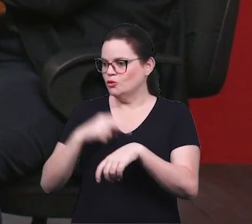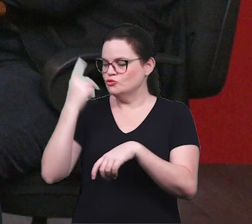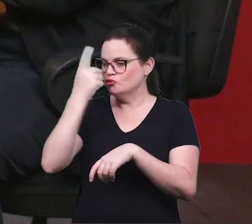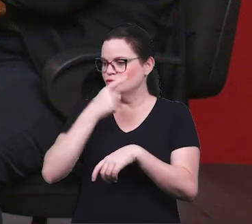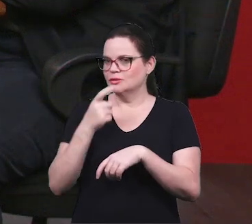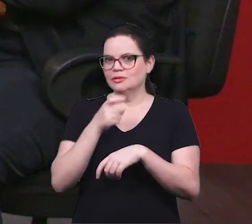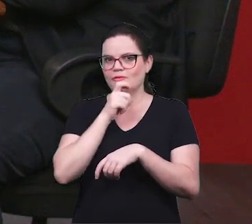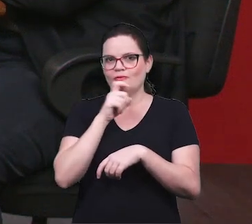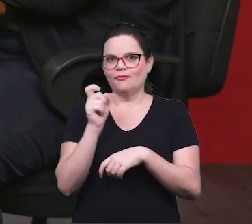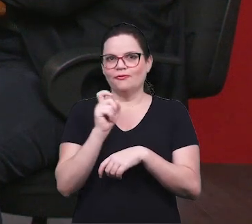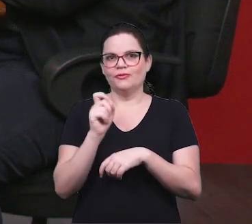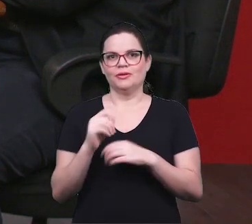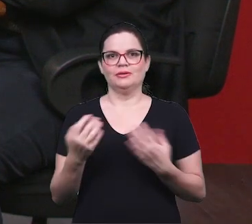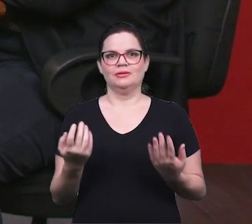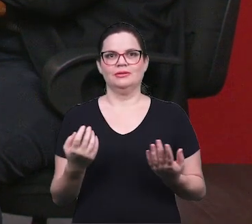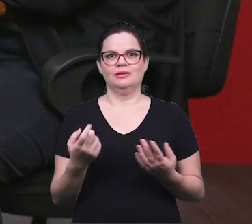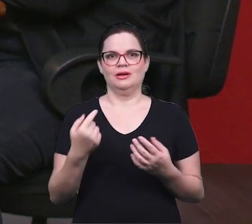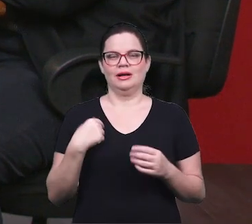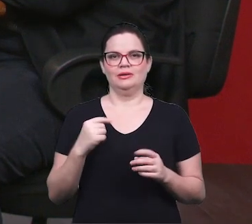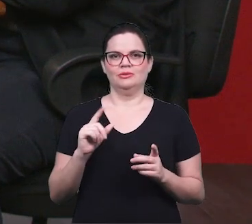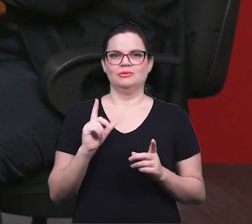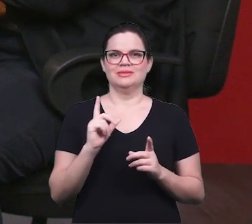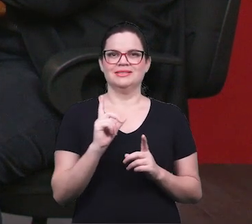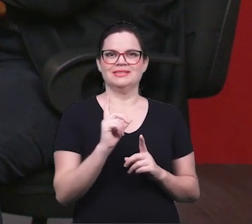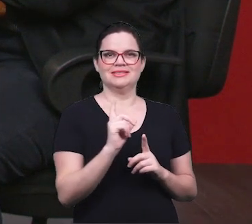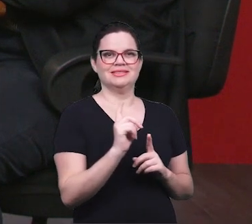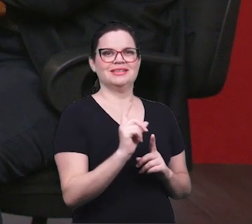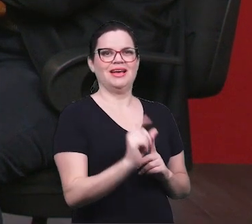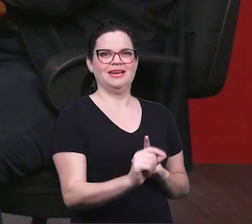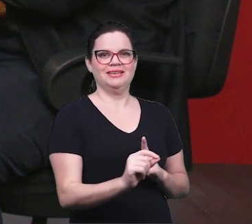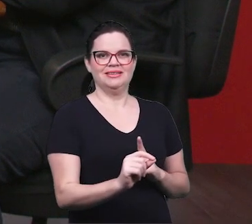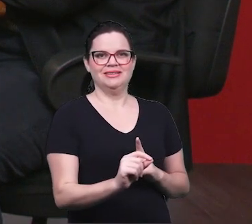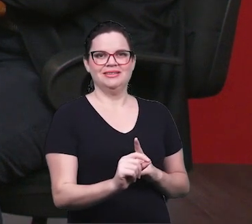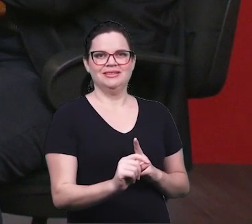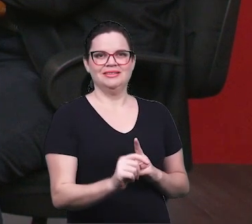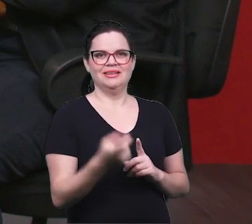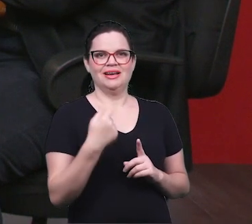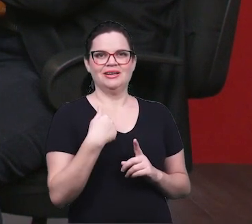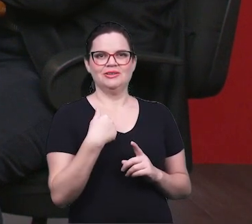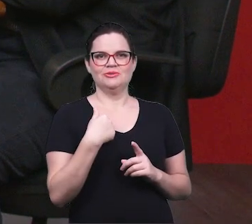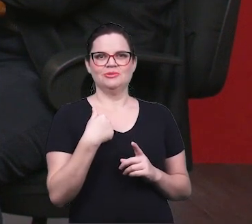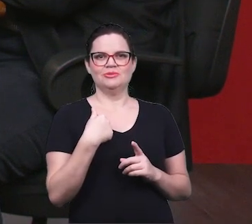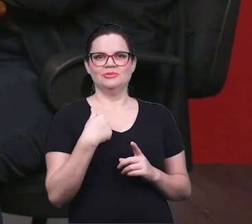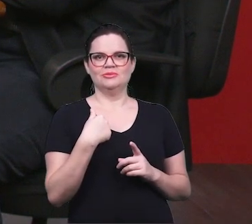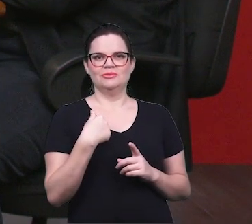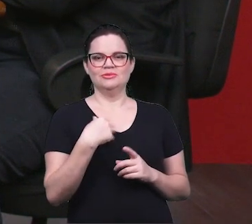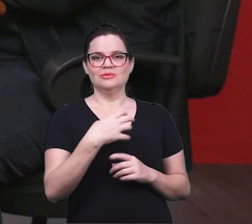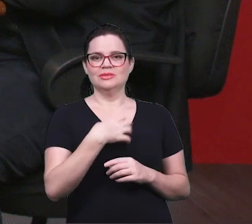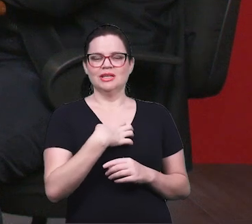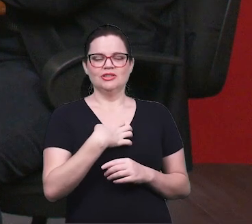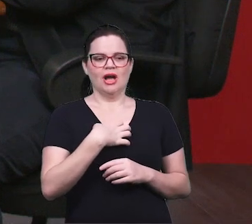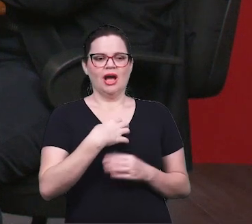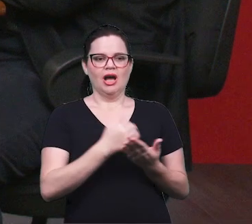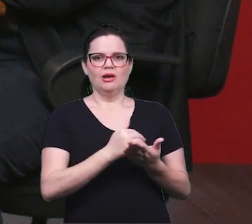Aí eu saí fora. Quando eu saí fora, comecei a botar tudo para